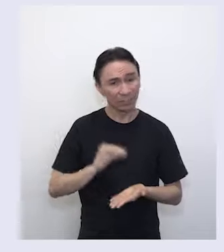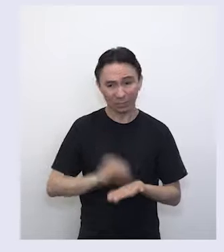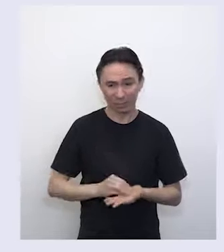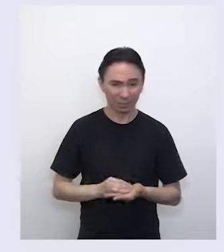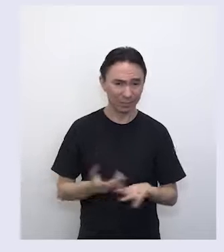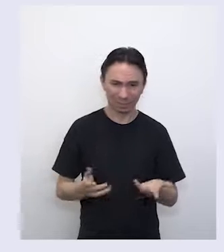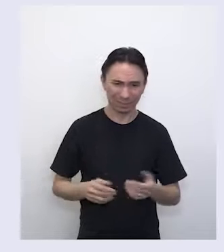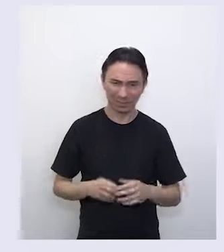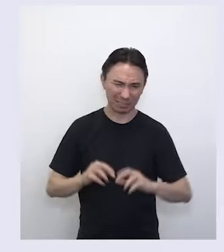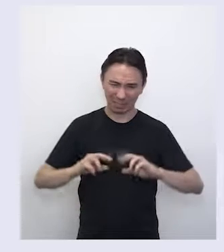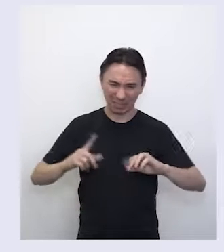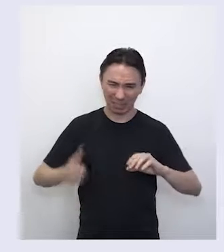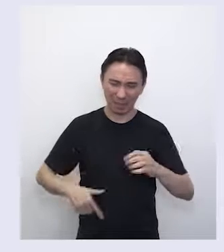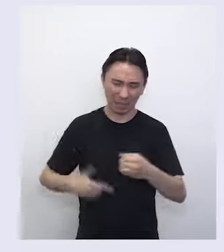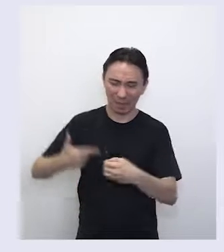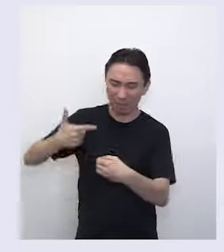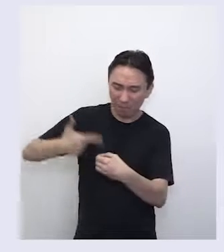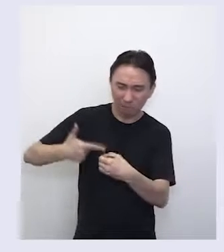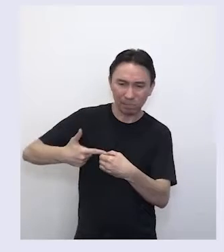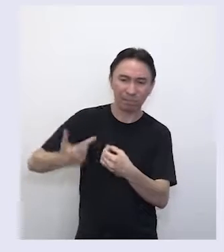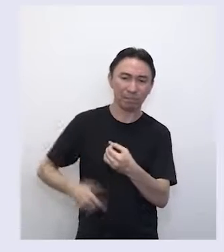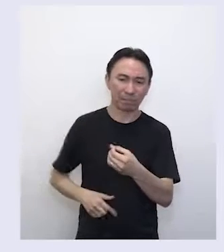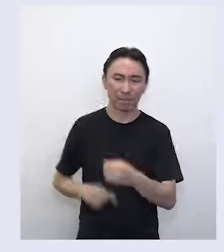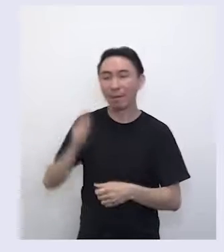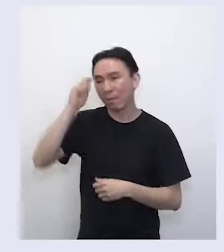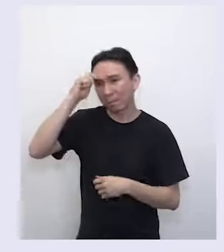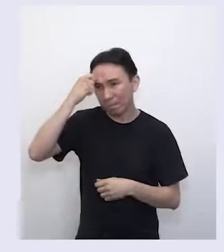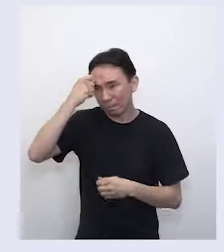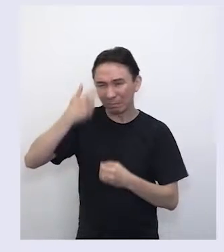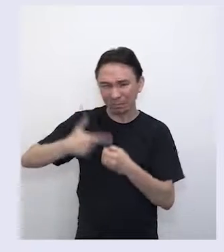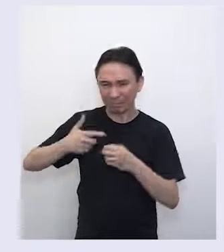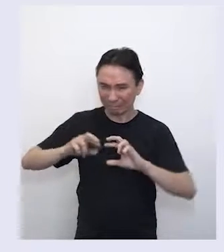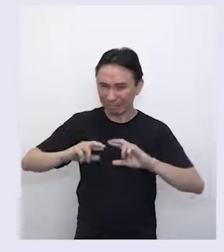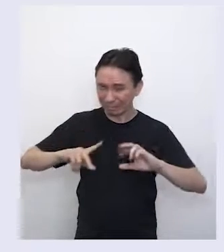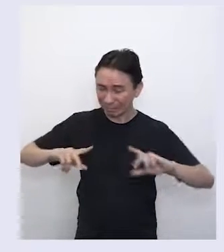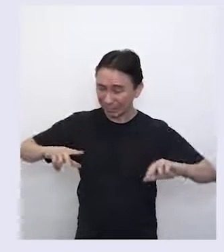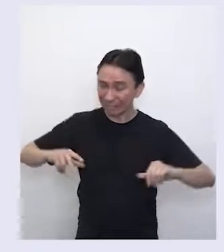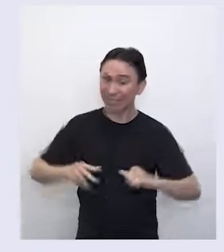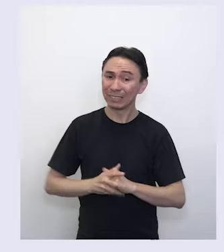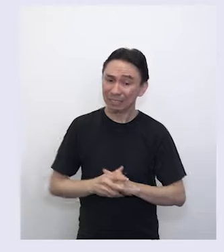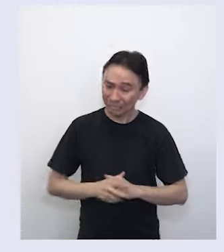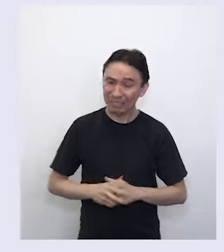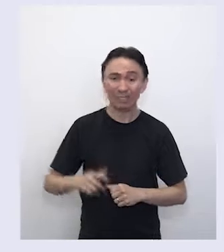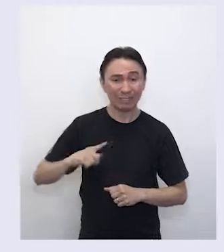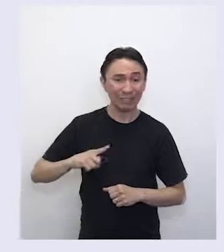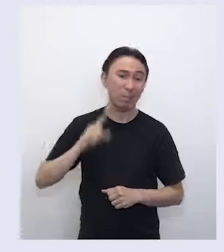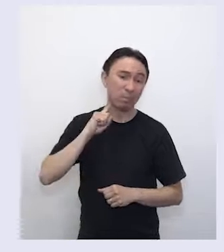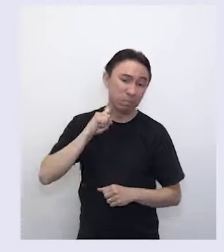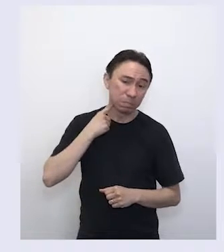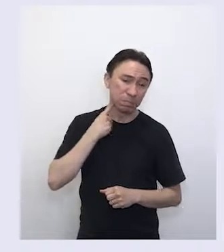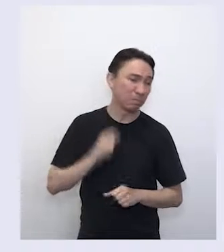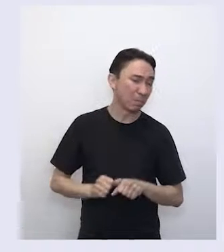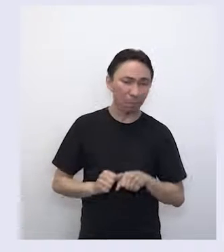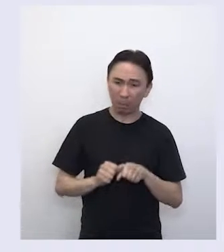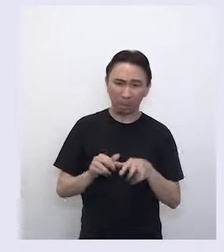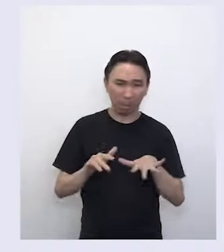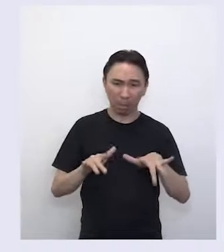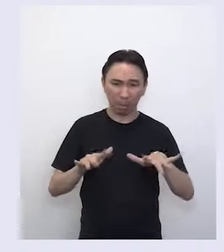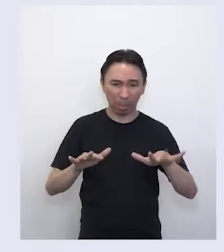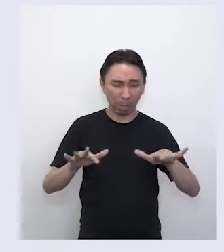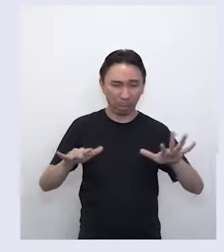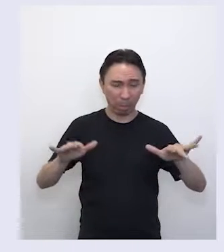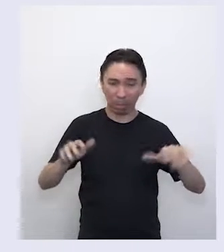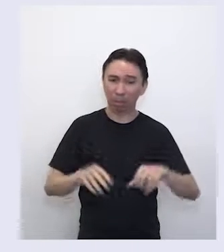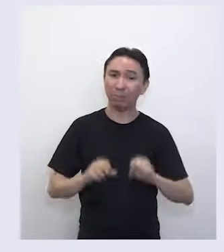são, gasolina, todos os derivados de petróleo de forma geral, eles poluem e trazem muitos impactos. Todo mundo sabe que